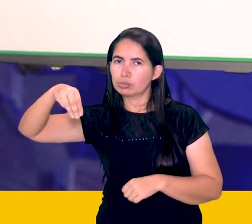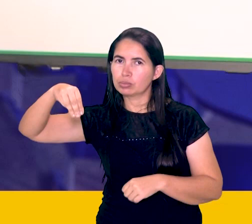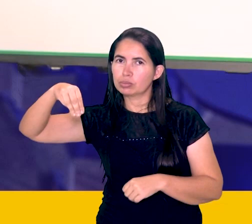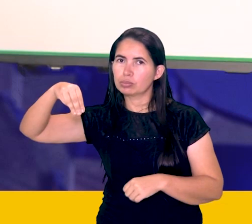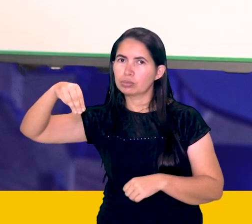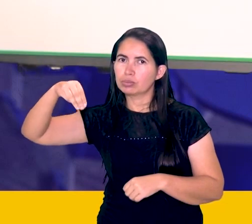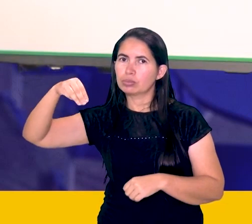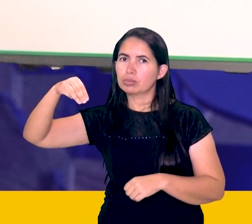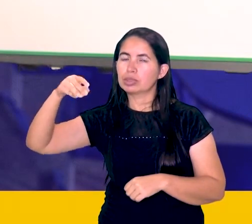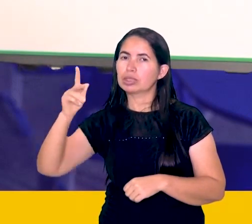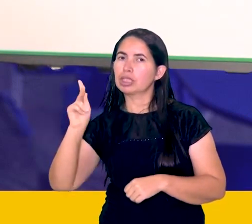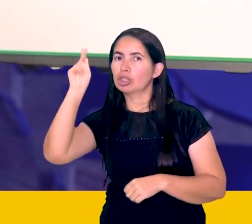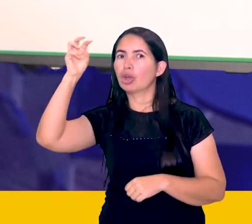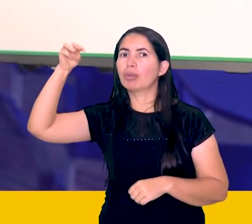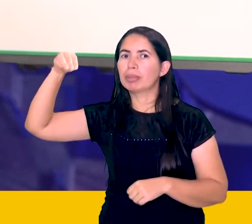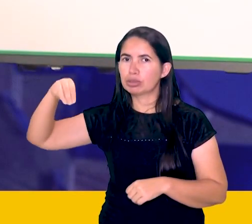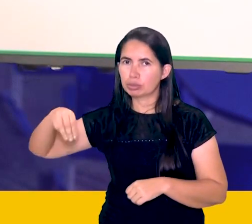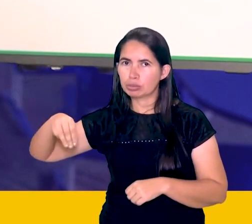metro e